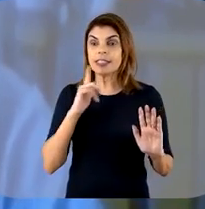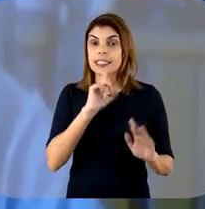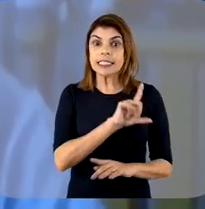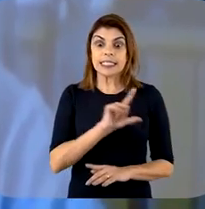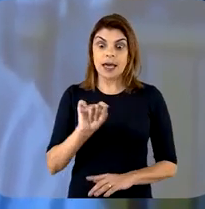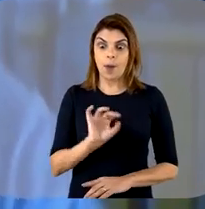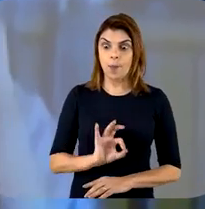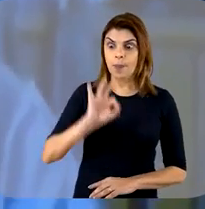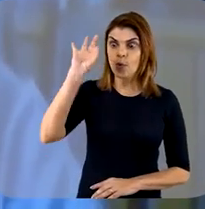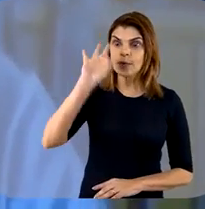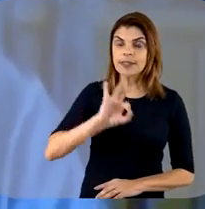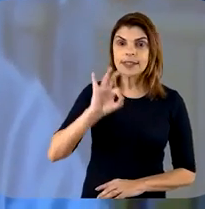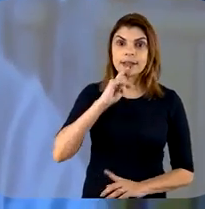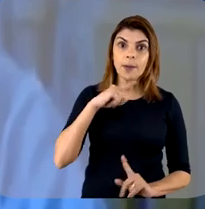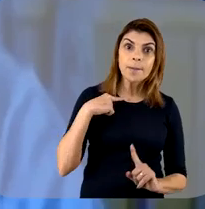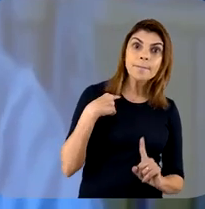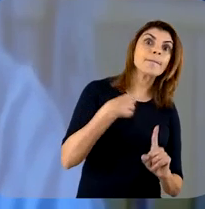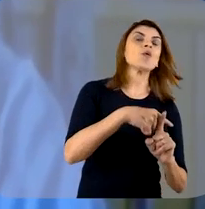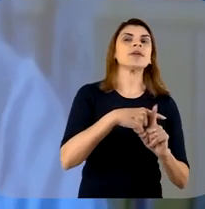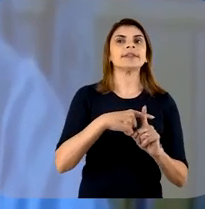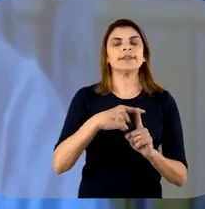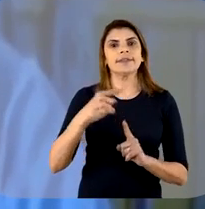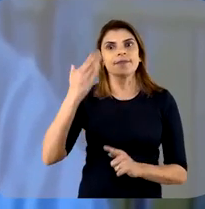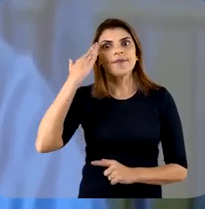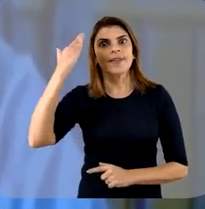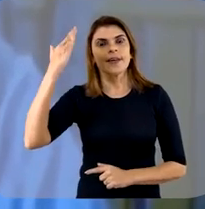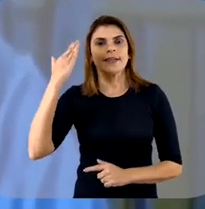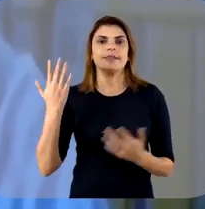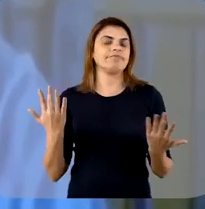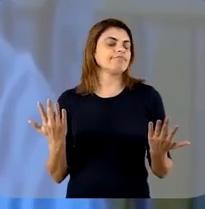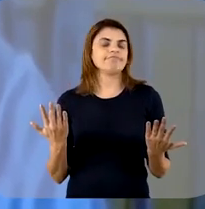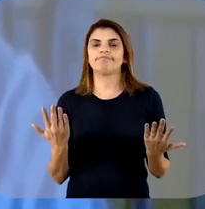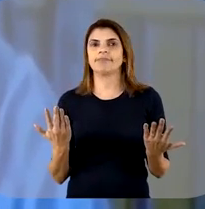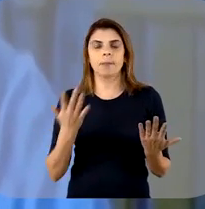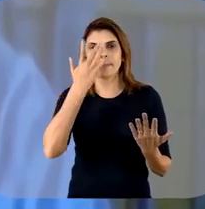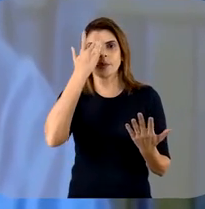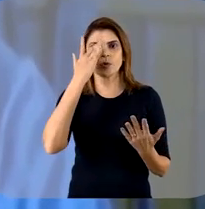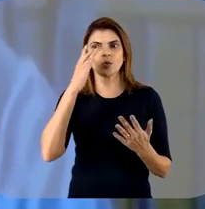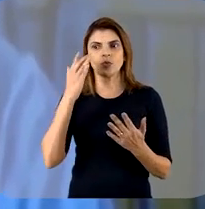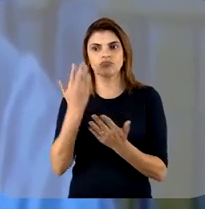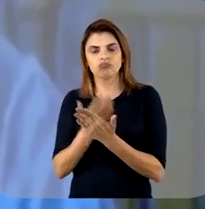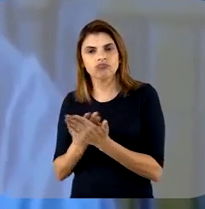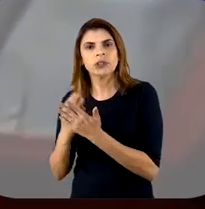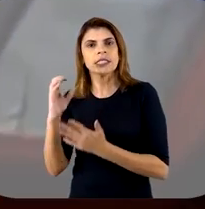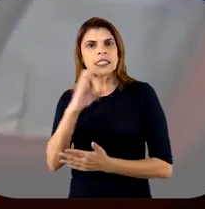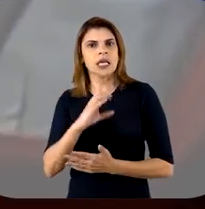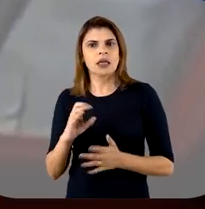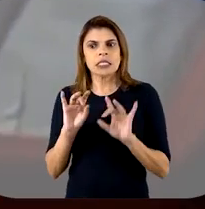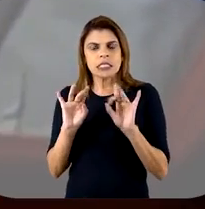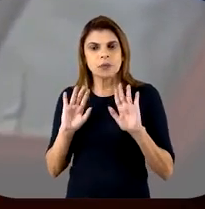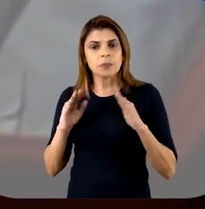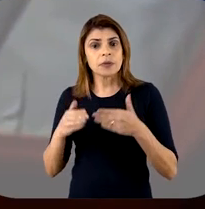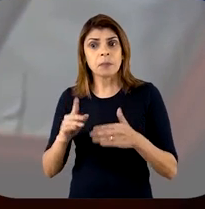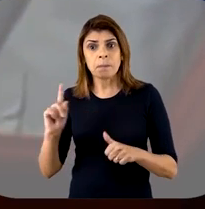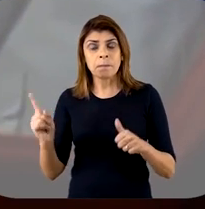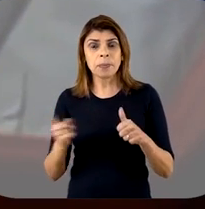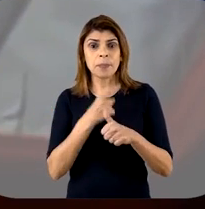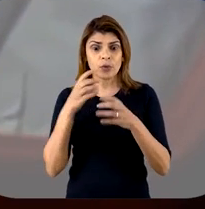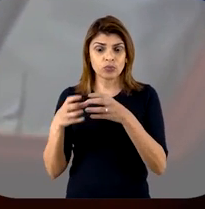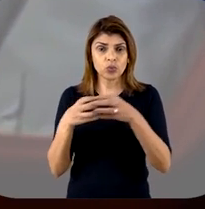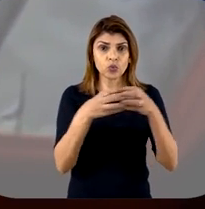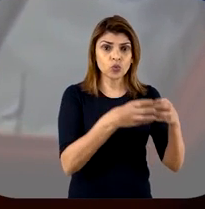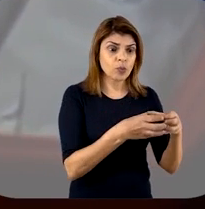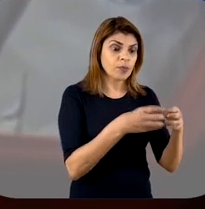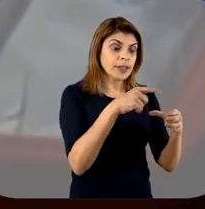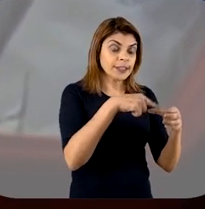espera, né, isso de especialistas, né, diversos, que a primeira geração de vacinas ela tem